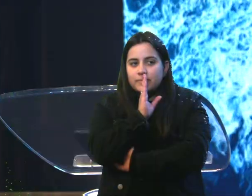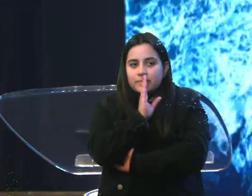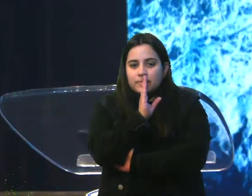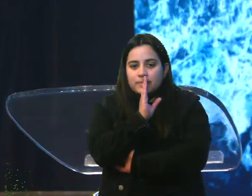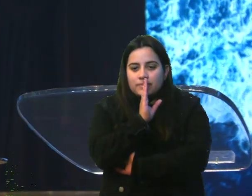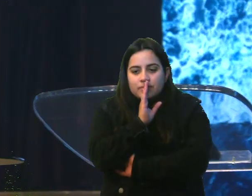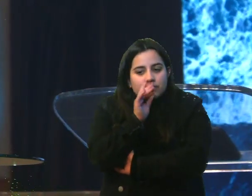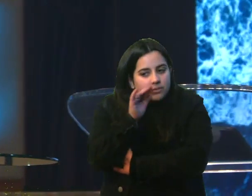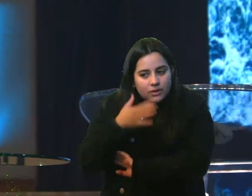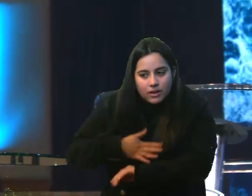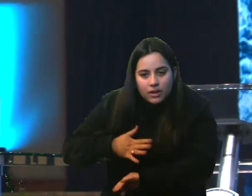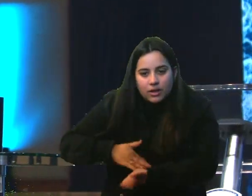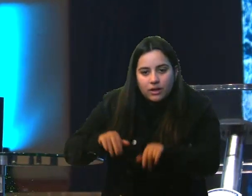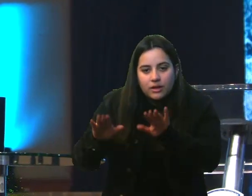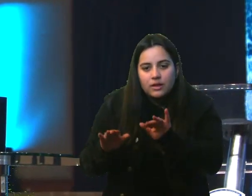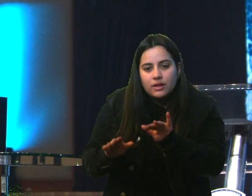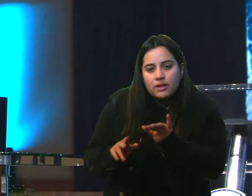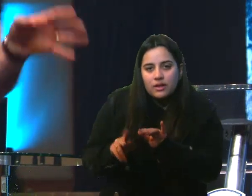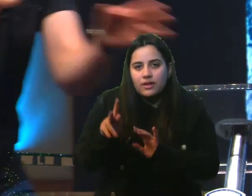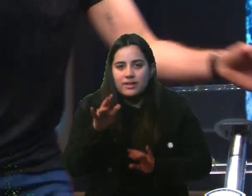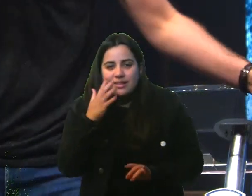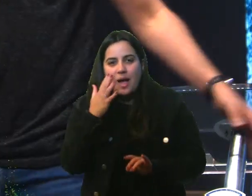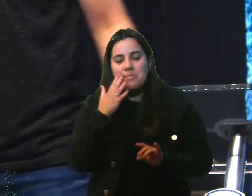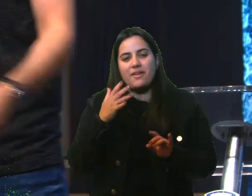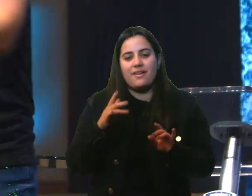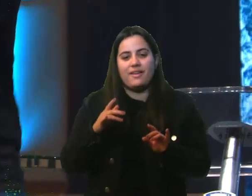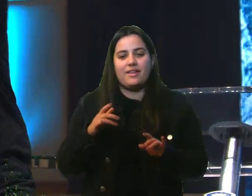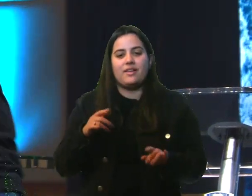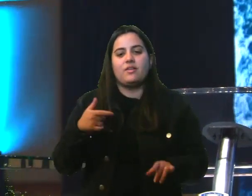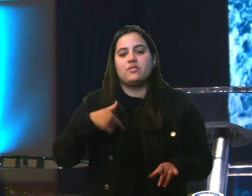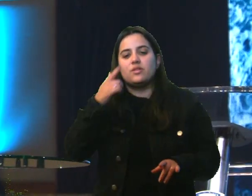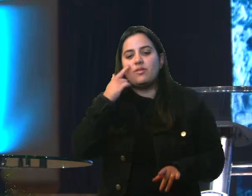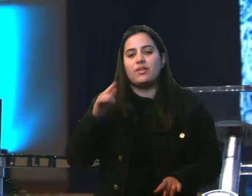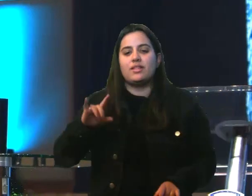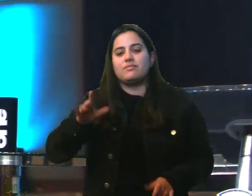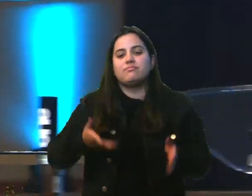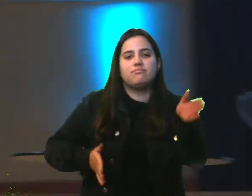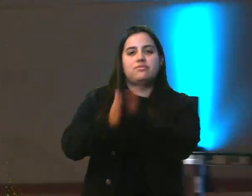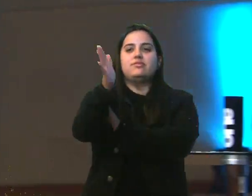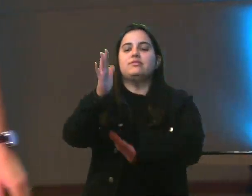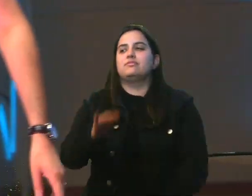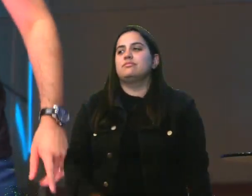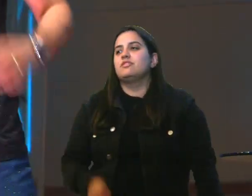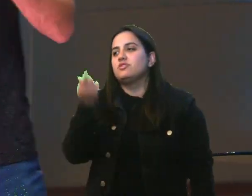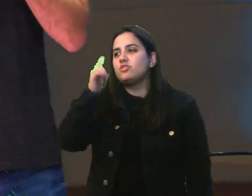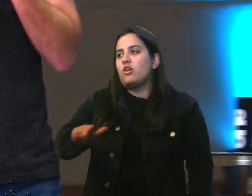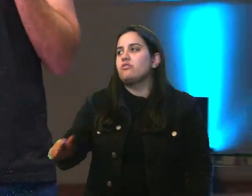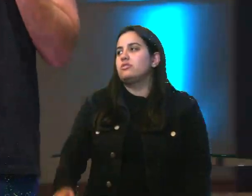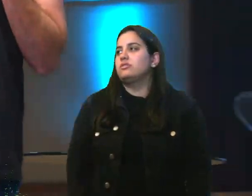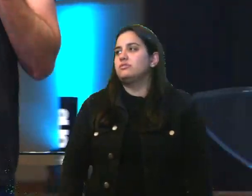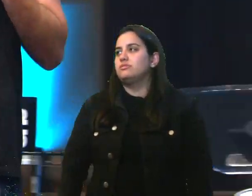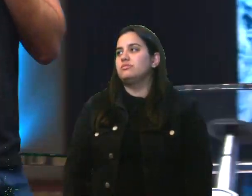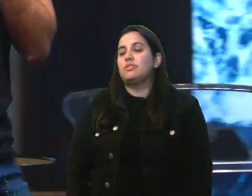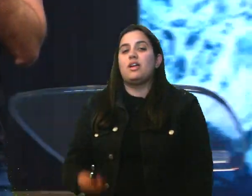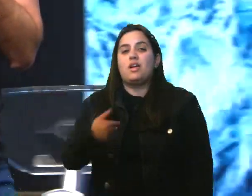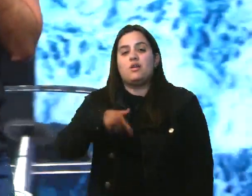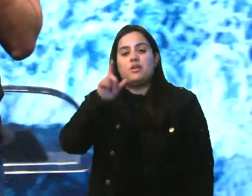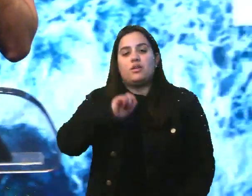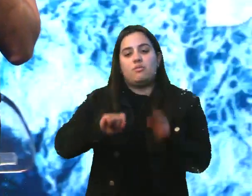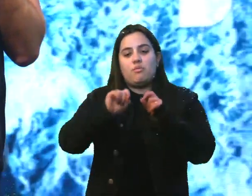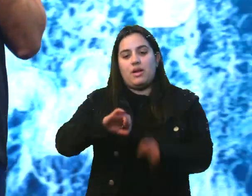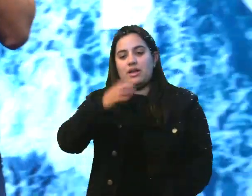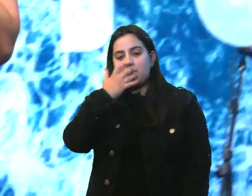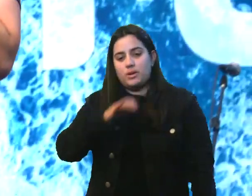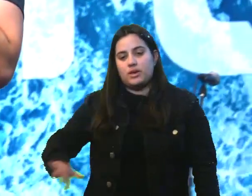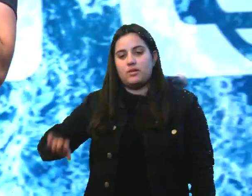quietinha. Ela joga para um lado, eu vou para um lado, ela joga para o outro. Quando eu vi, ela me deu um drible e foi. Eu passei por uma criança